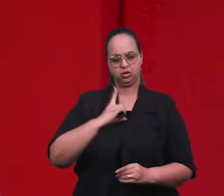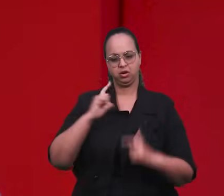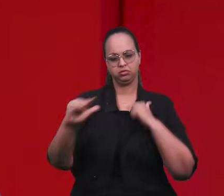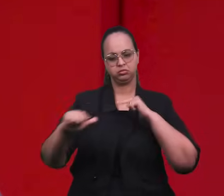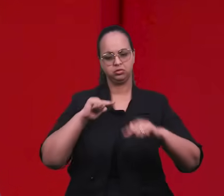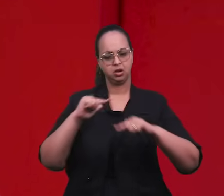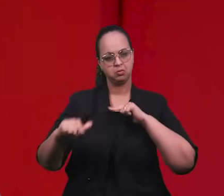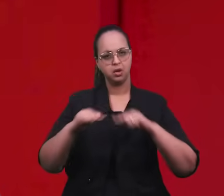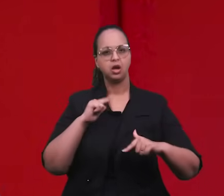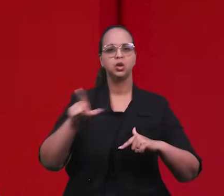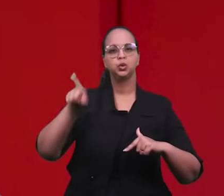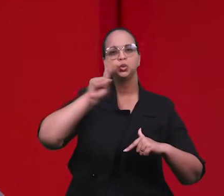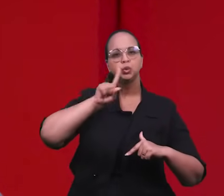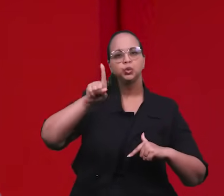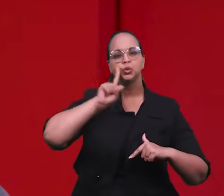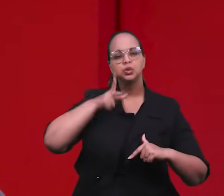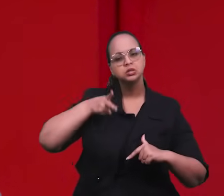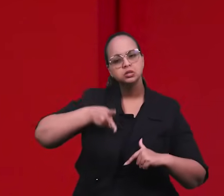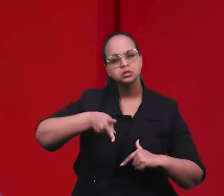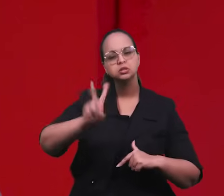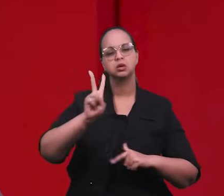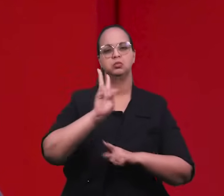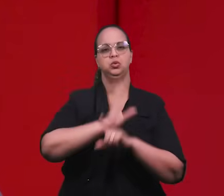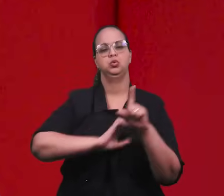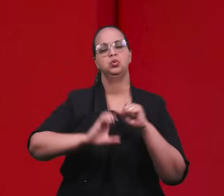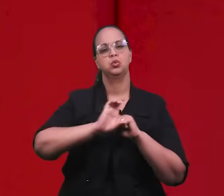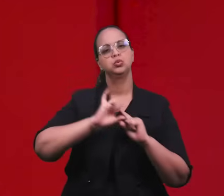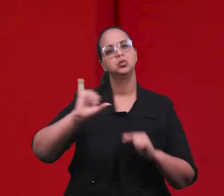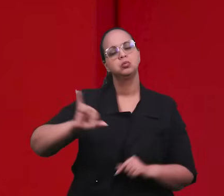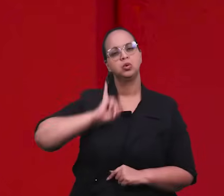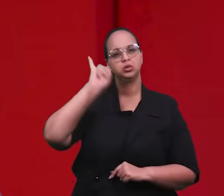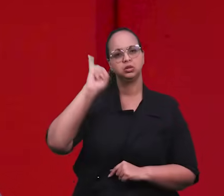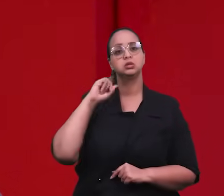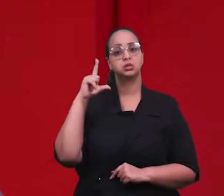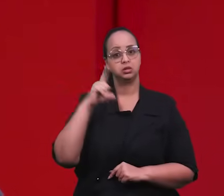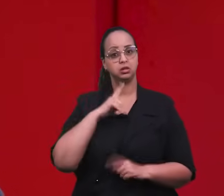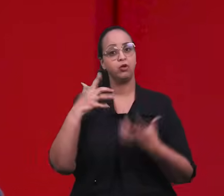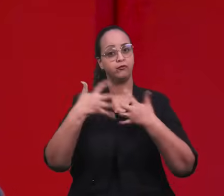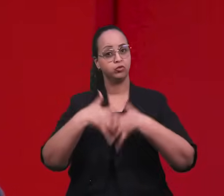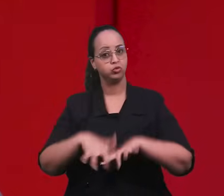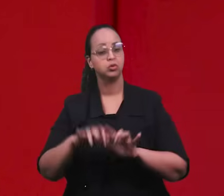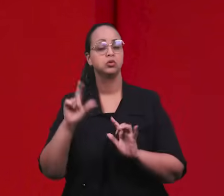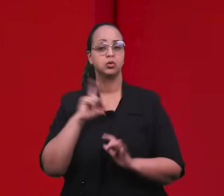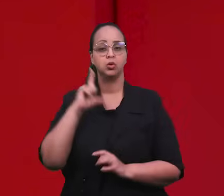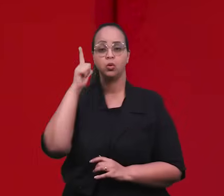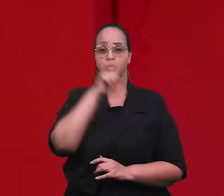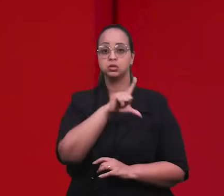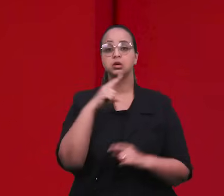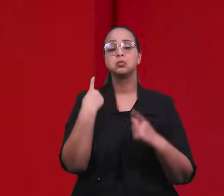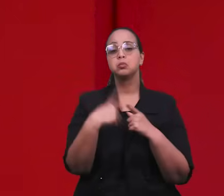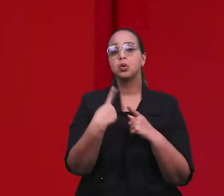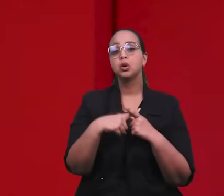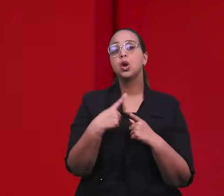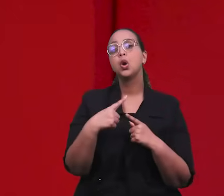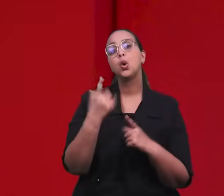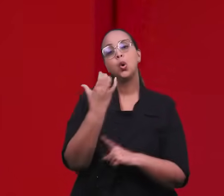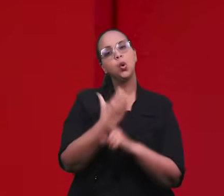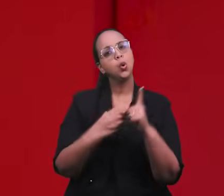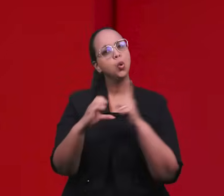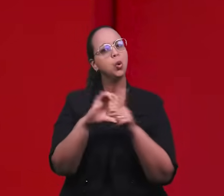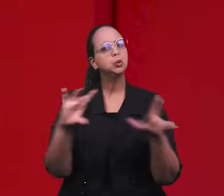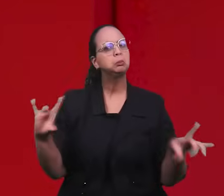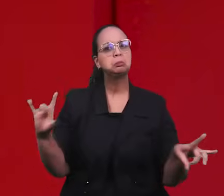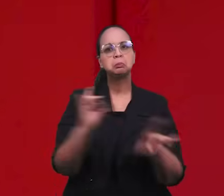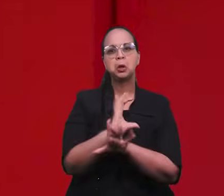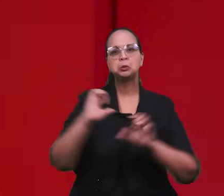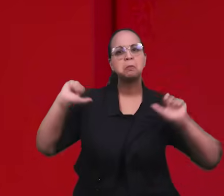serviço, em cada culto, e a importância que ele tem para que aquele culto funcione. Porque quando você vê o culto que foi uma bênção, o